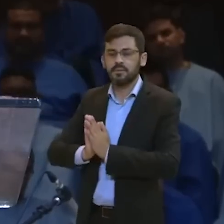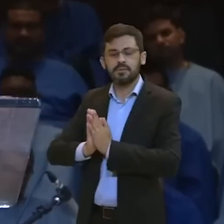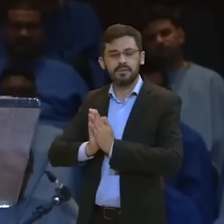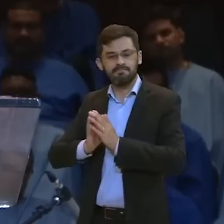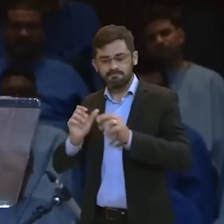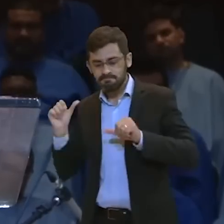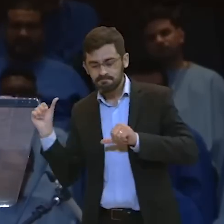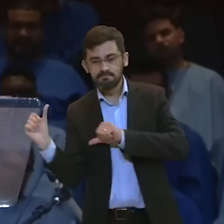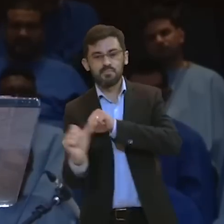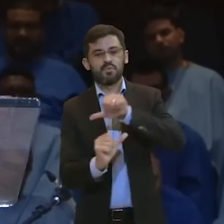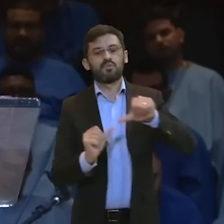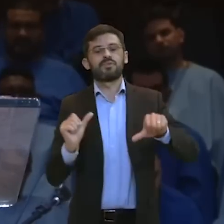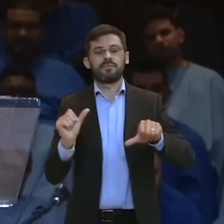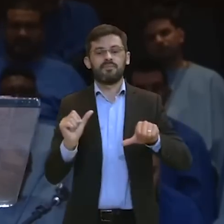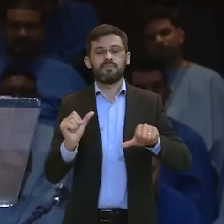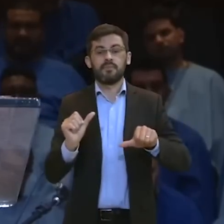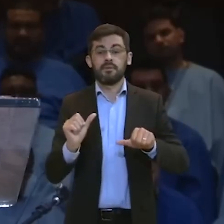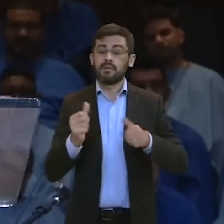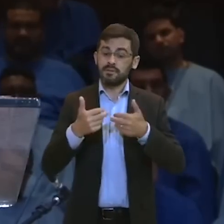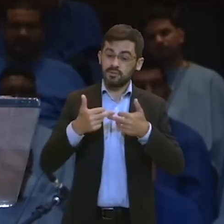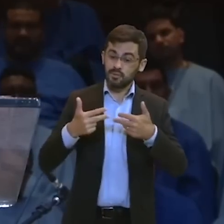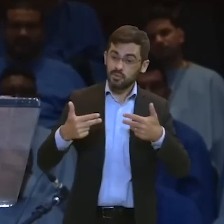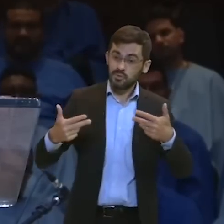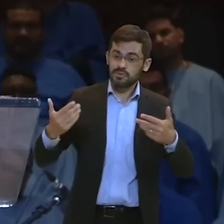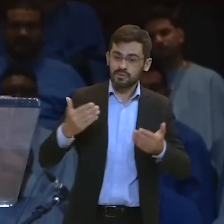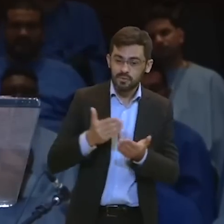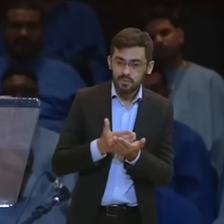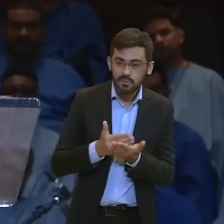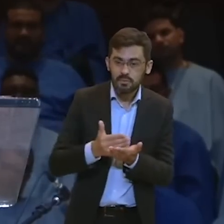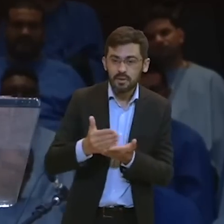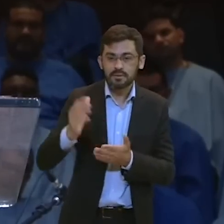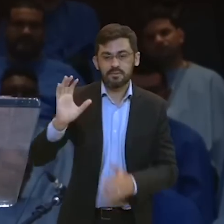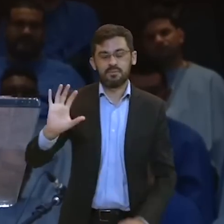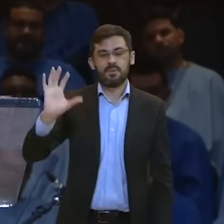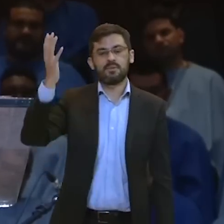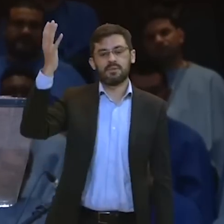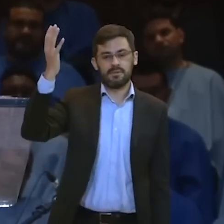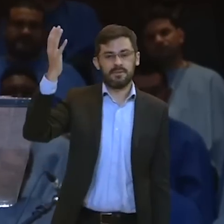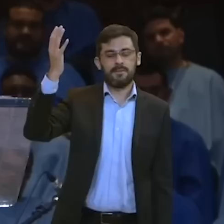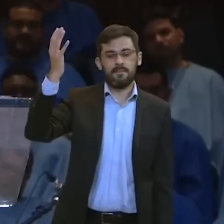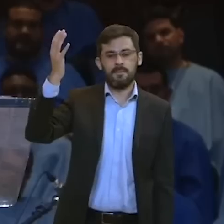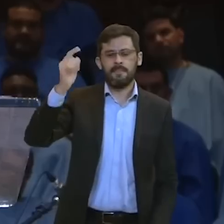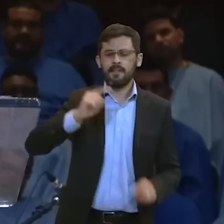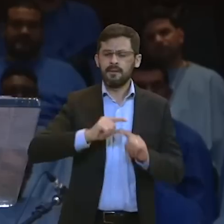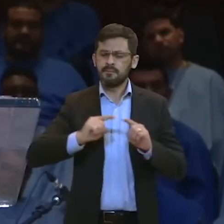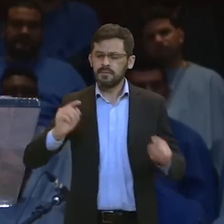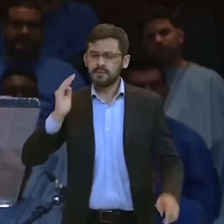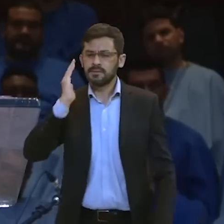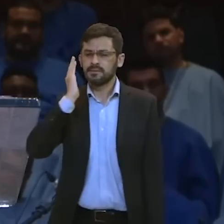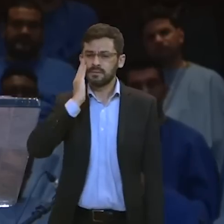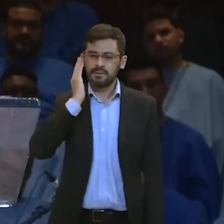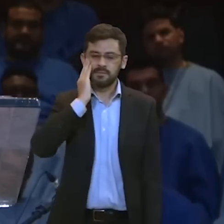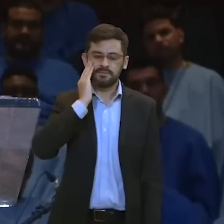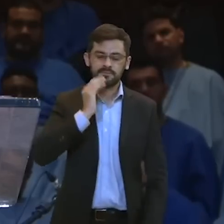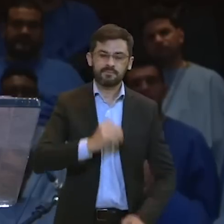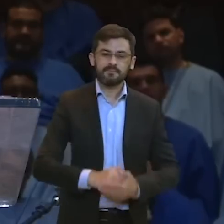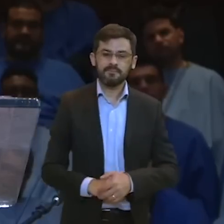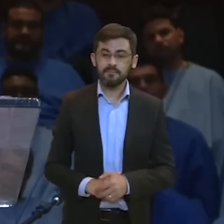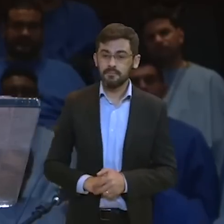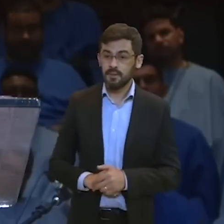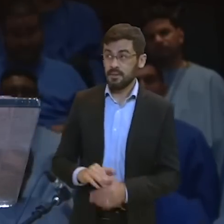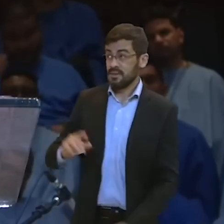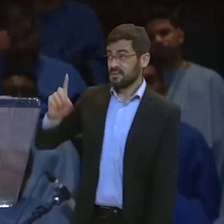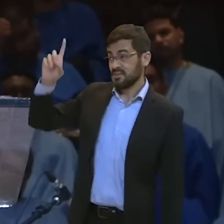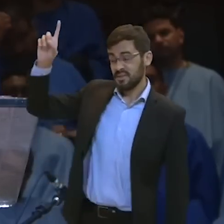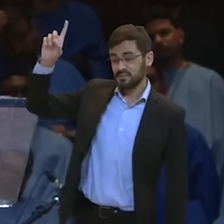transformadora. E aí as coisas começam a acontecer na nossa vida. E sabe, Deus é